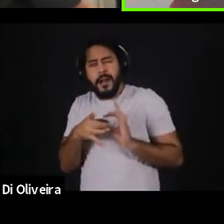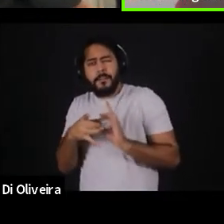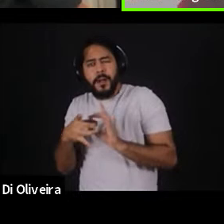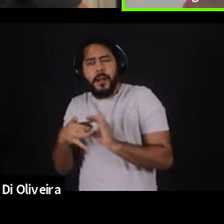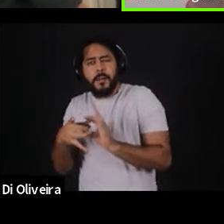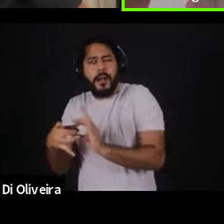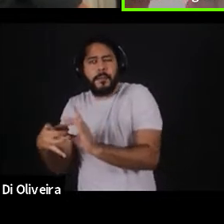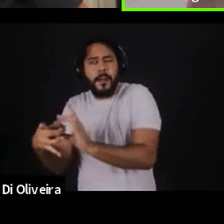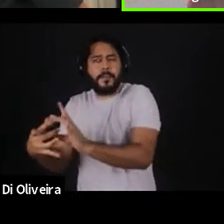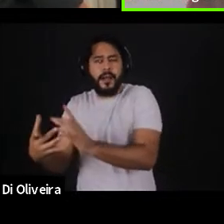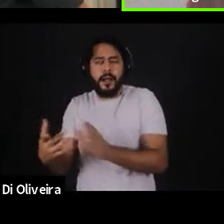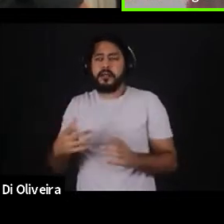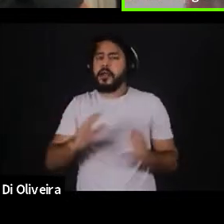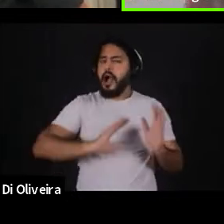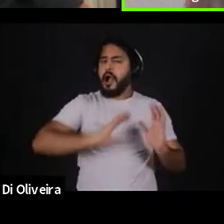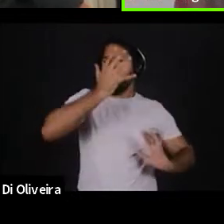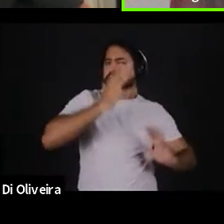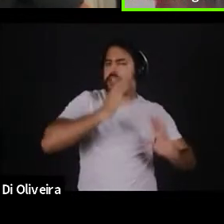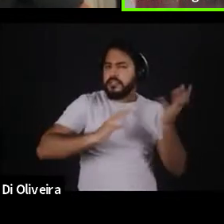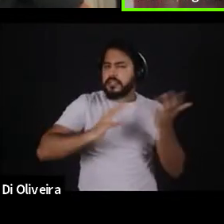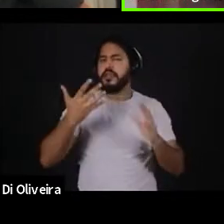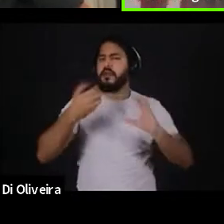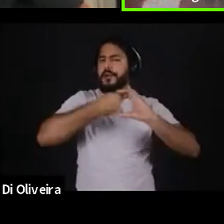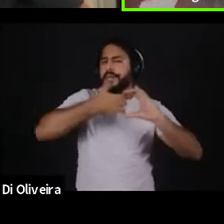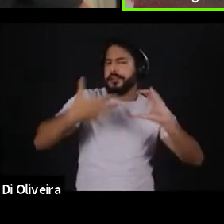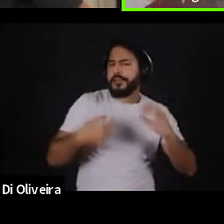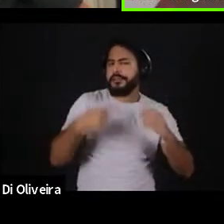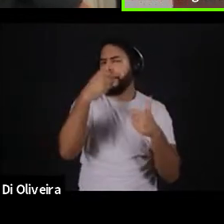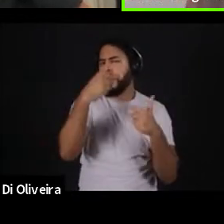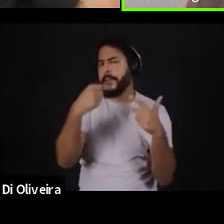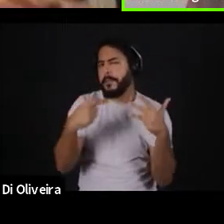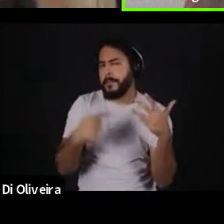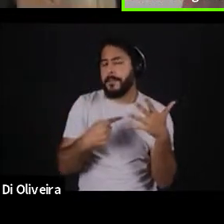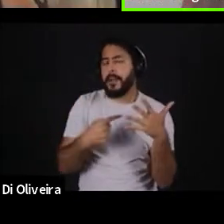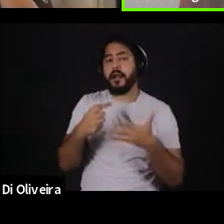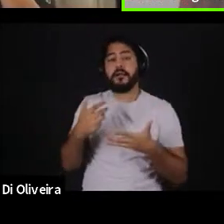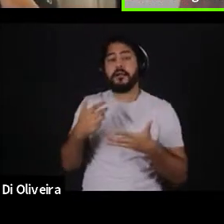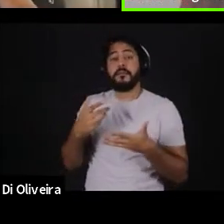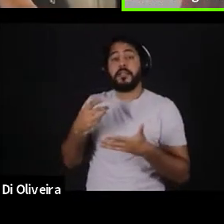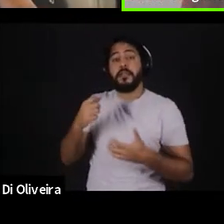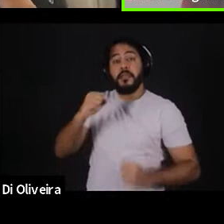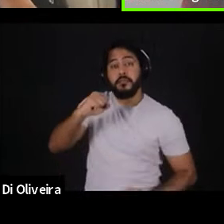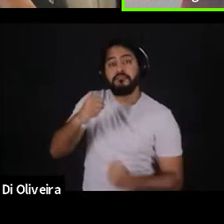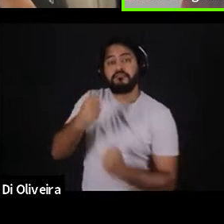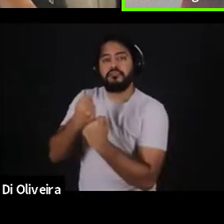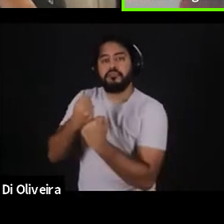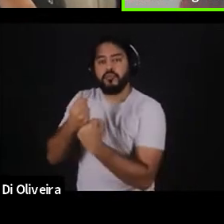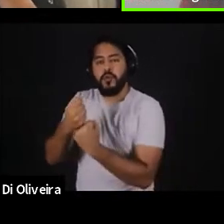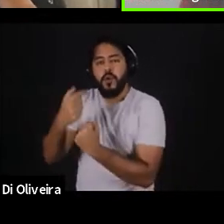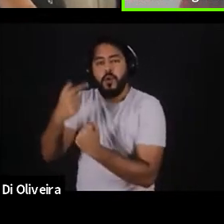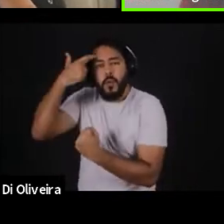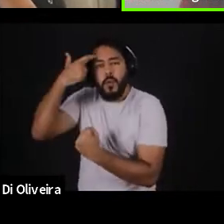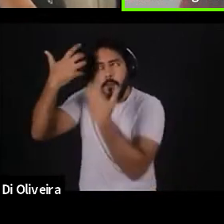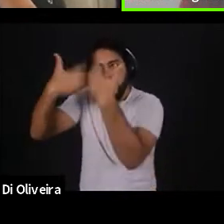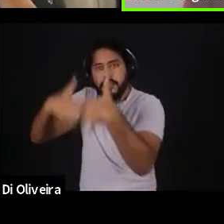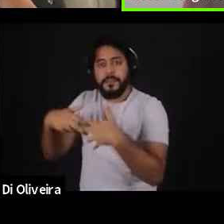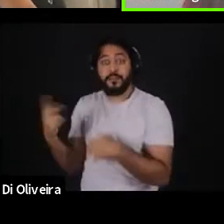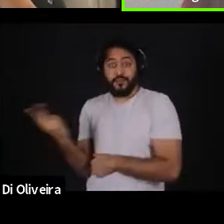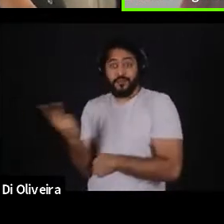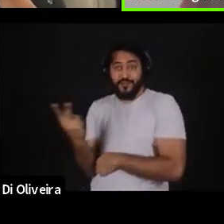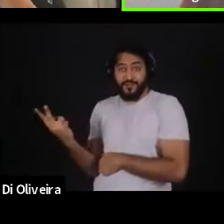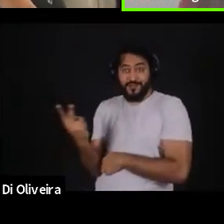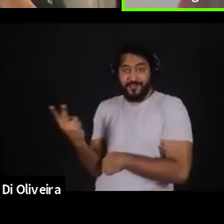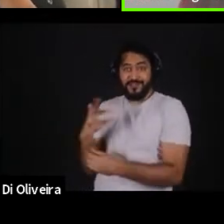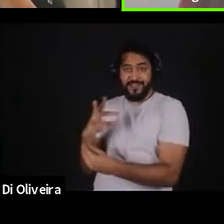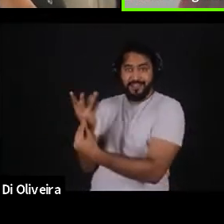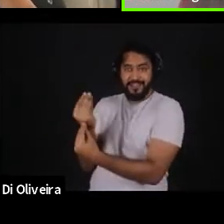por muitos fatores, por muitos aspectos que amparam o pensamento da dupla. Esse